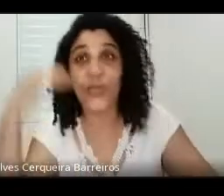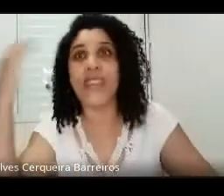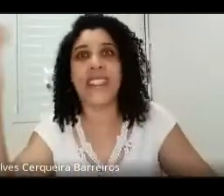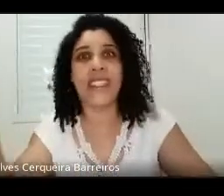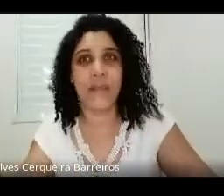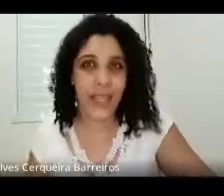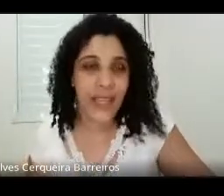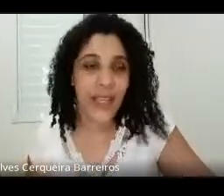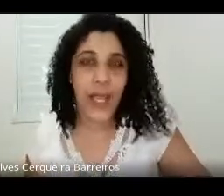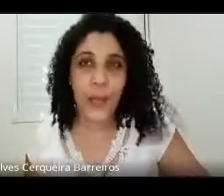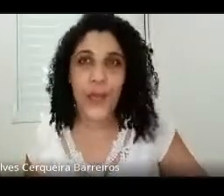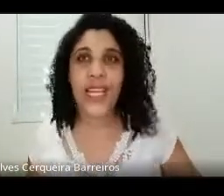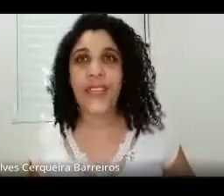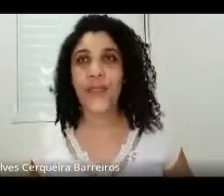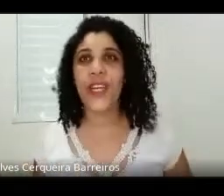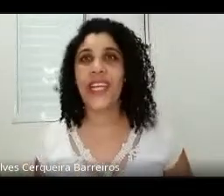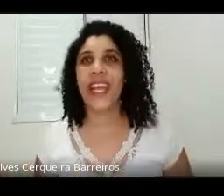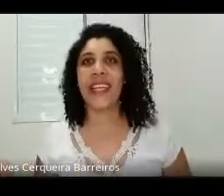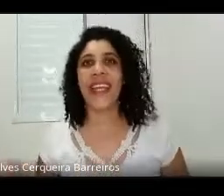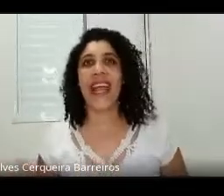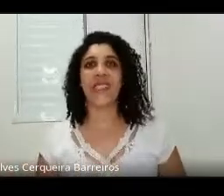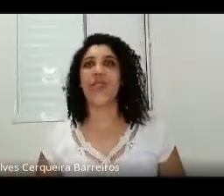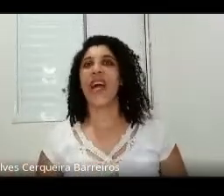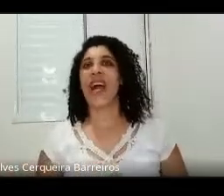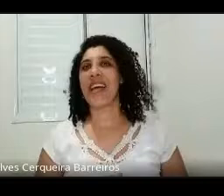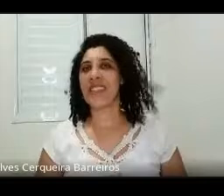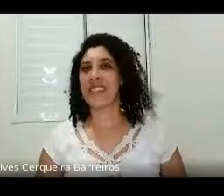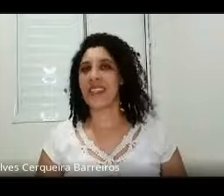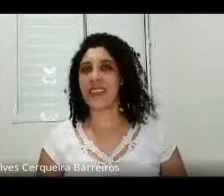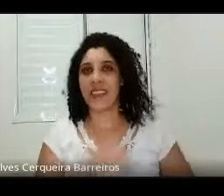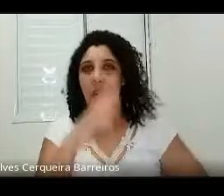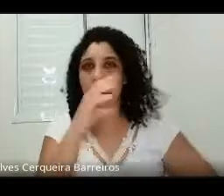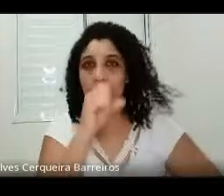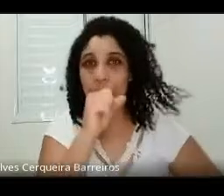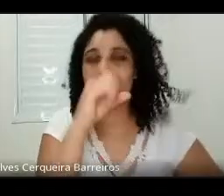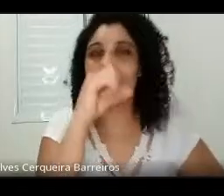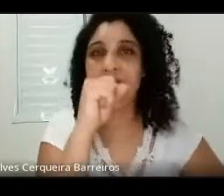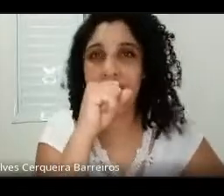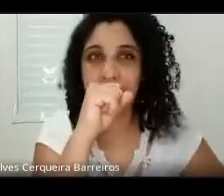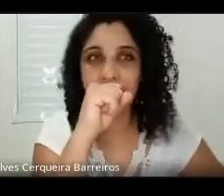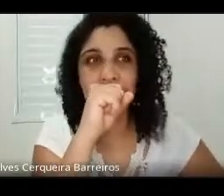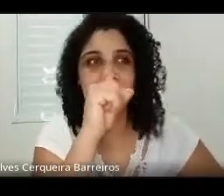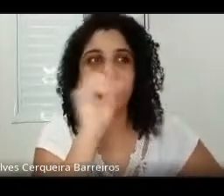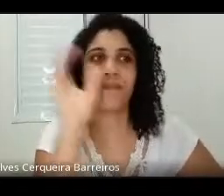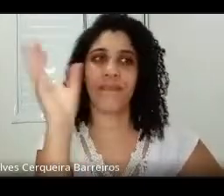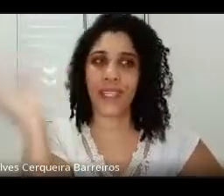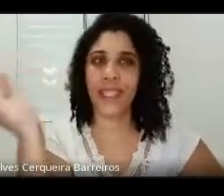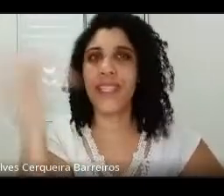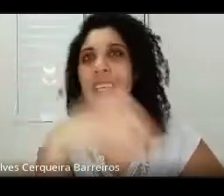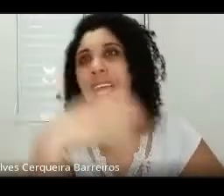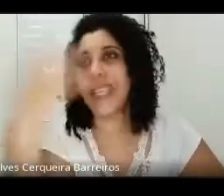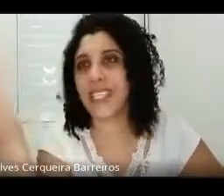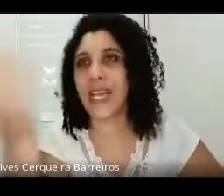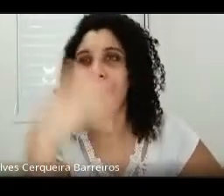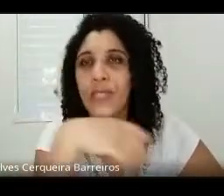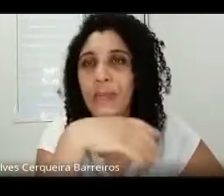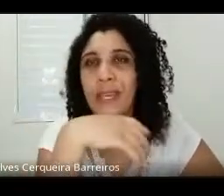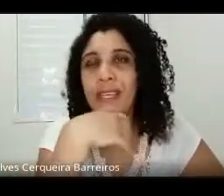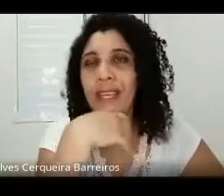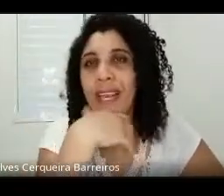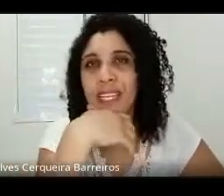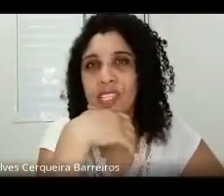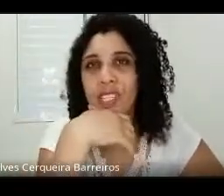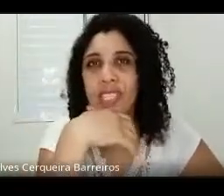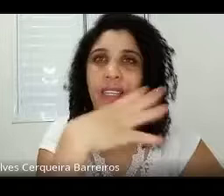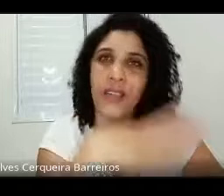né? A gente nunca vai saber por que foi criado assim. Então, o sinal de sábado, além de sábado,